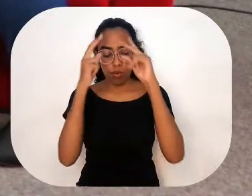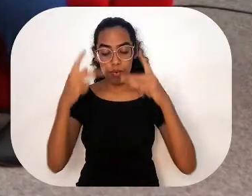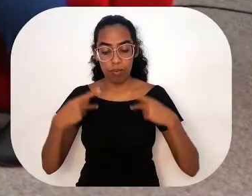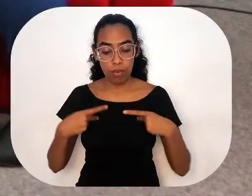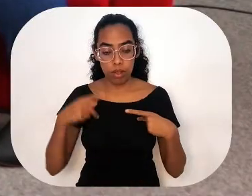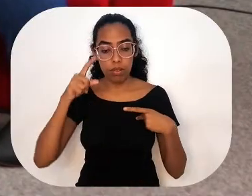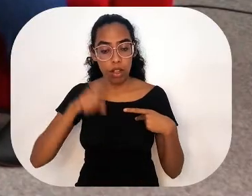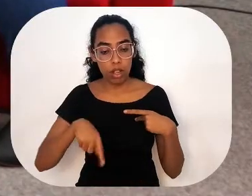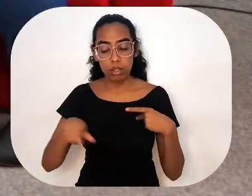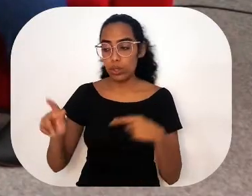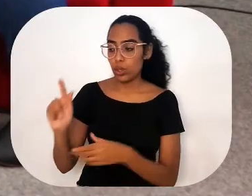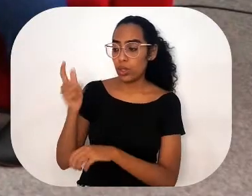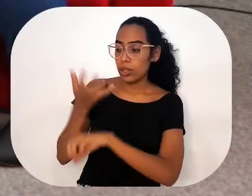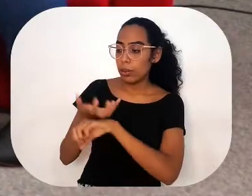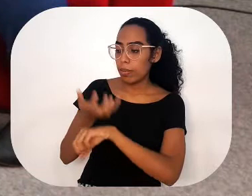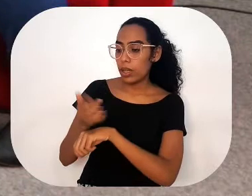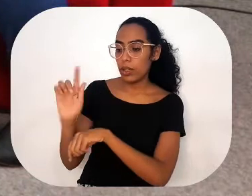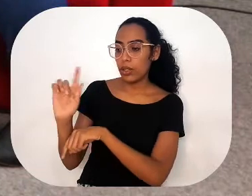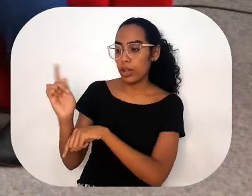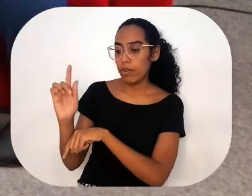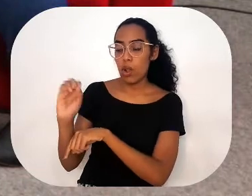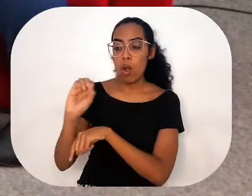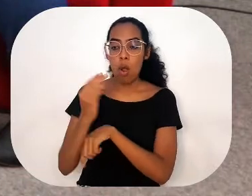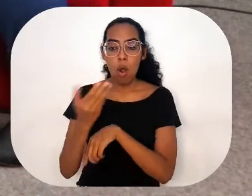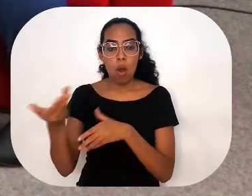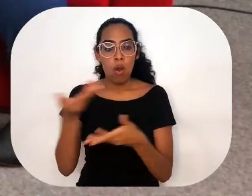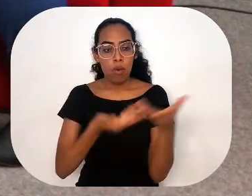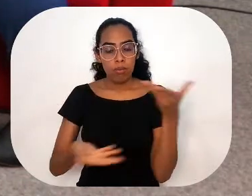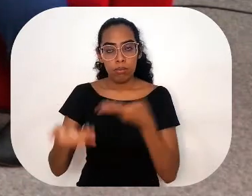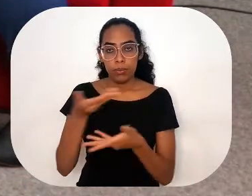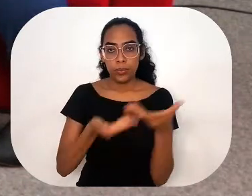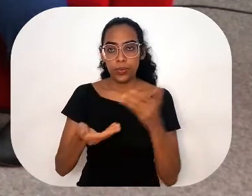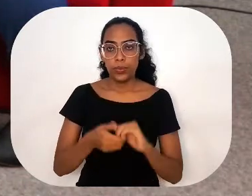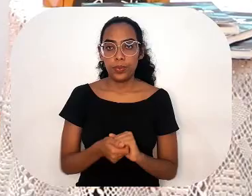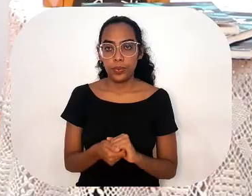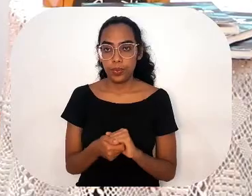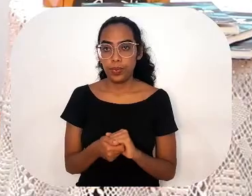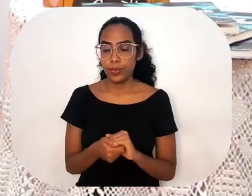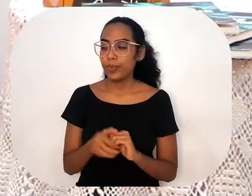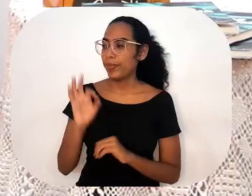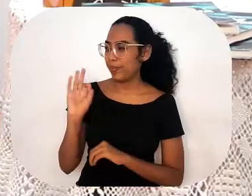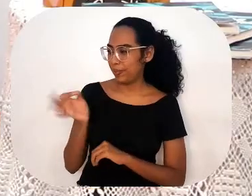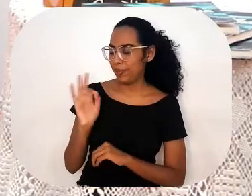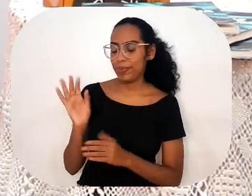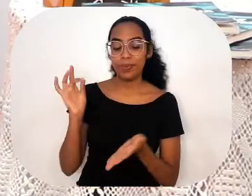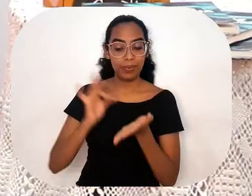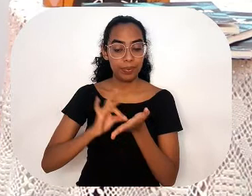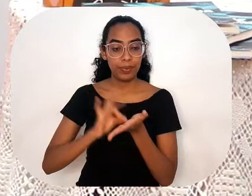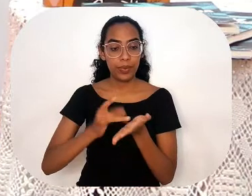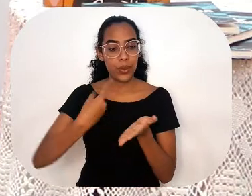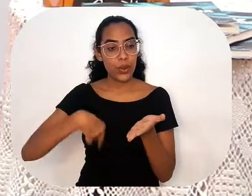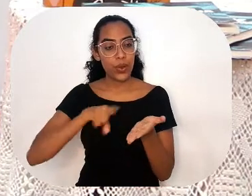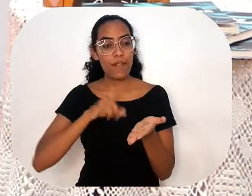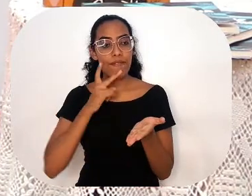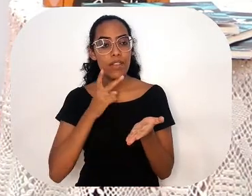conflitos humanos seja com a geografia seja nas próprias relações na verdade a gente está falando de